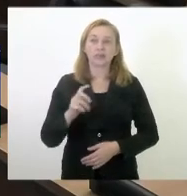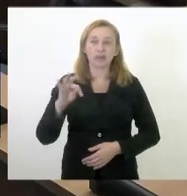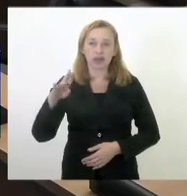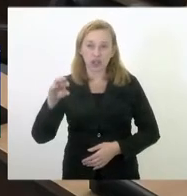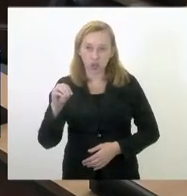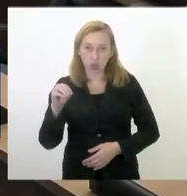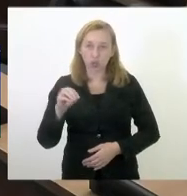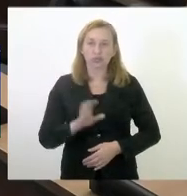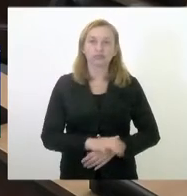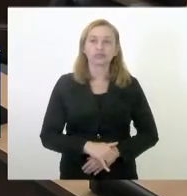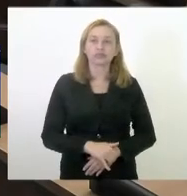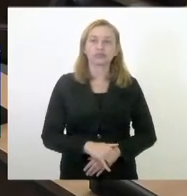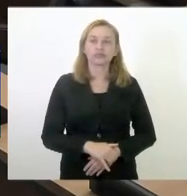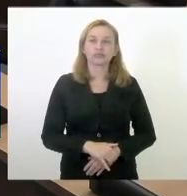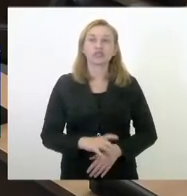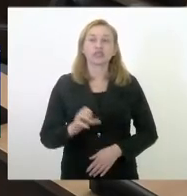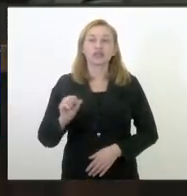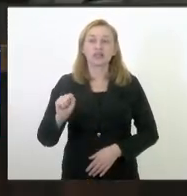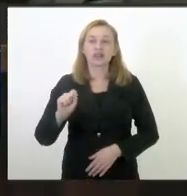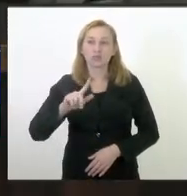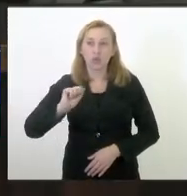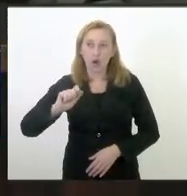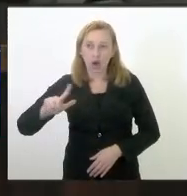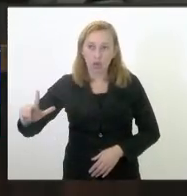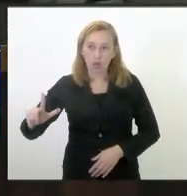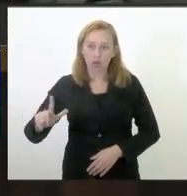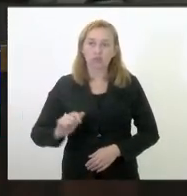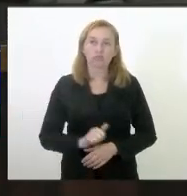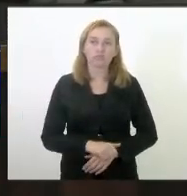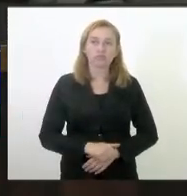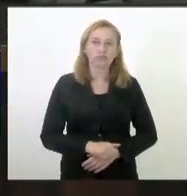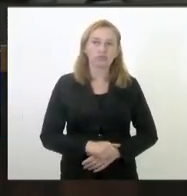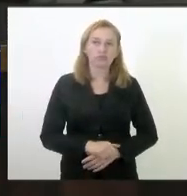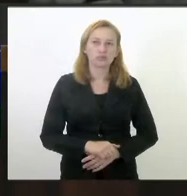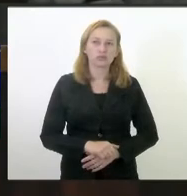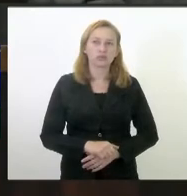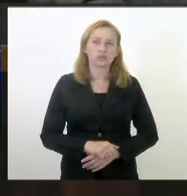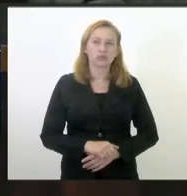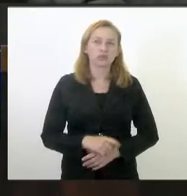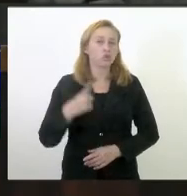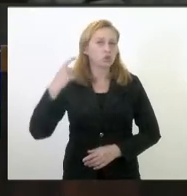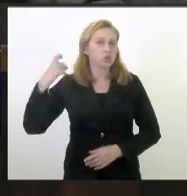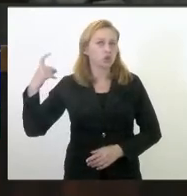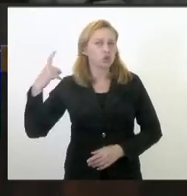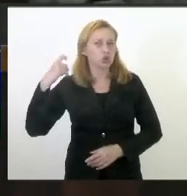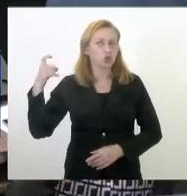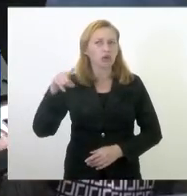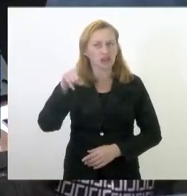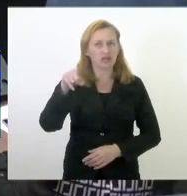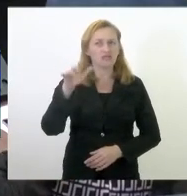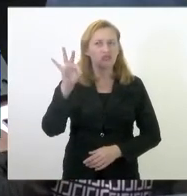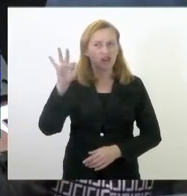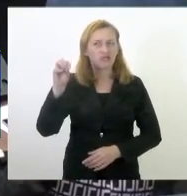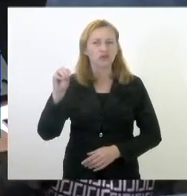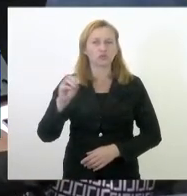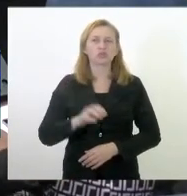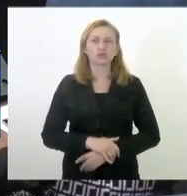Bebeto. Bebeto. Samuel. Samuel. Está aberto o seu som, tá aberto, Flávio. Seu som.